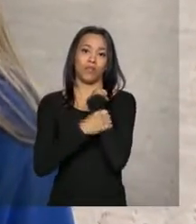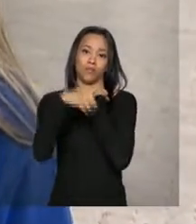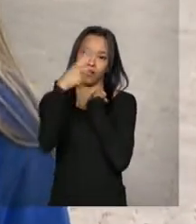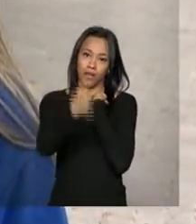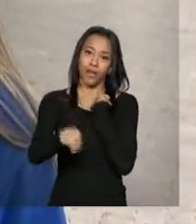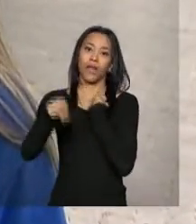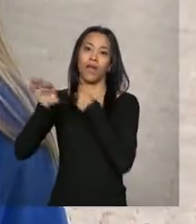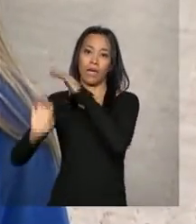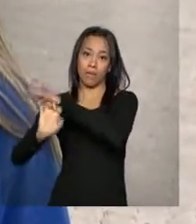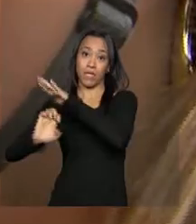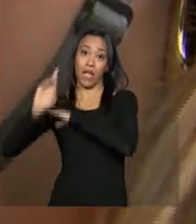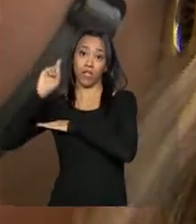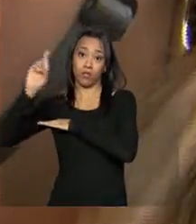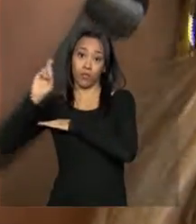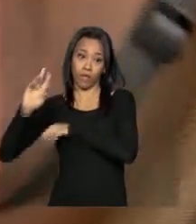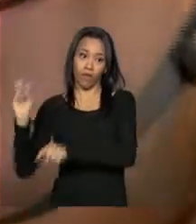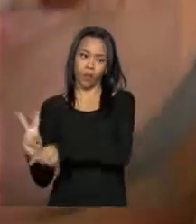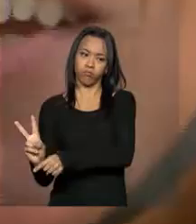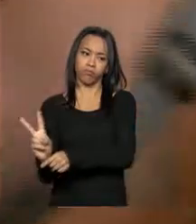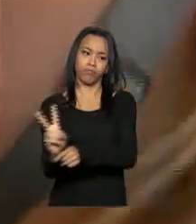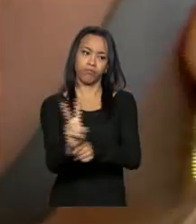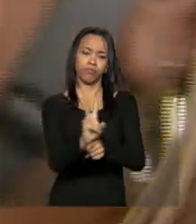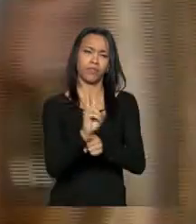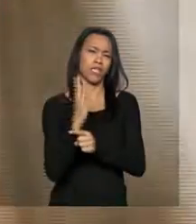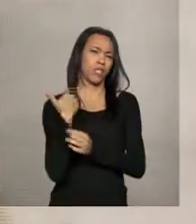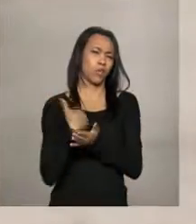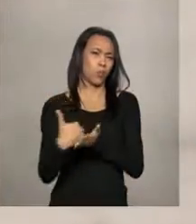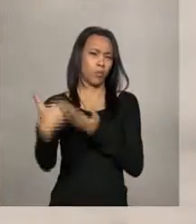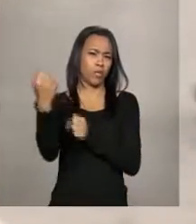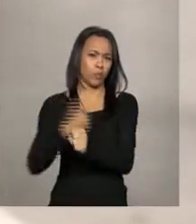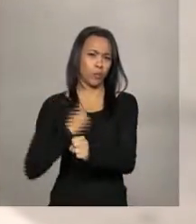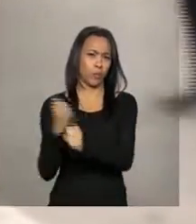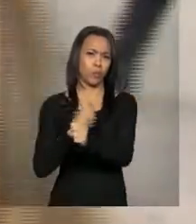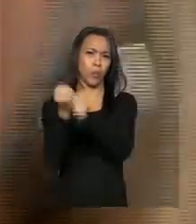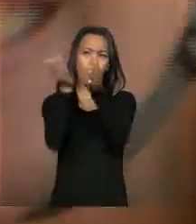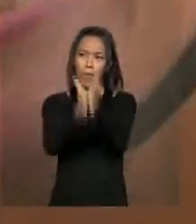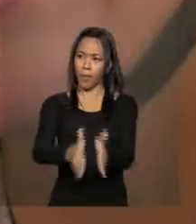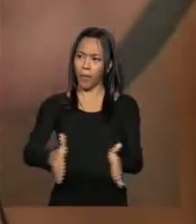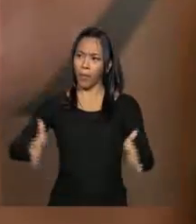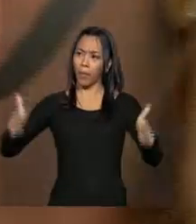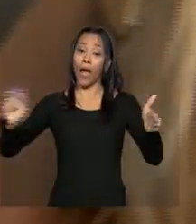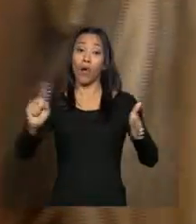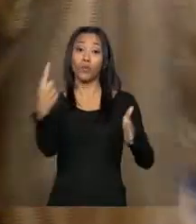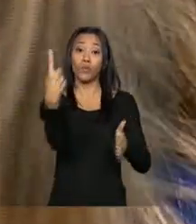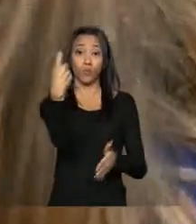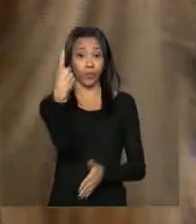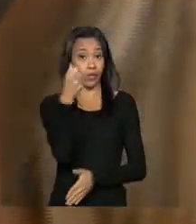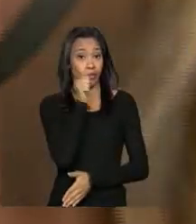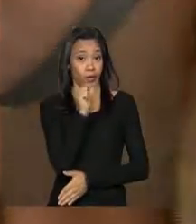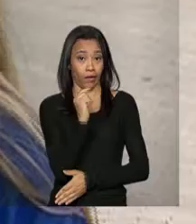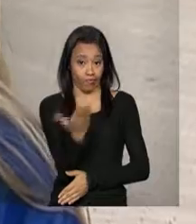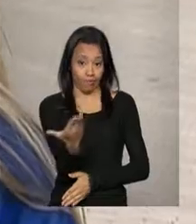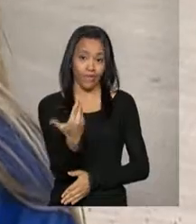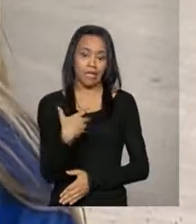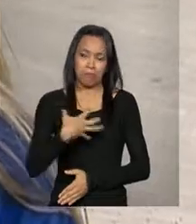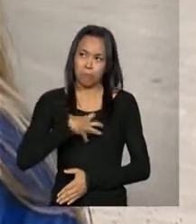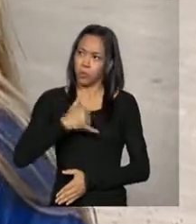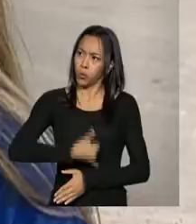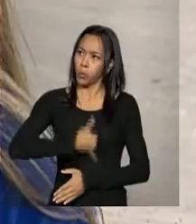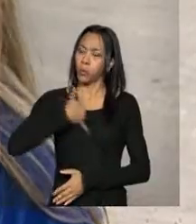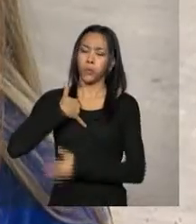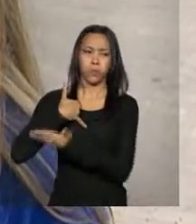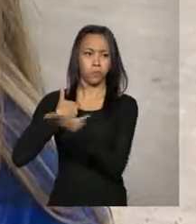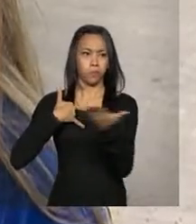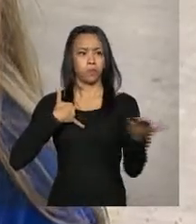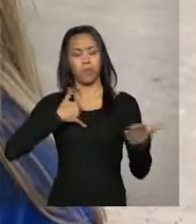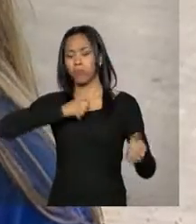empresas responsáveis pelos terminais desde o início das obras. É a única mulher que atua no pátio e vê com orgulho a transformação